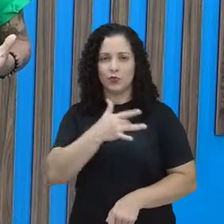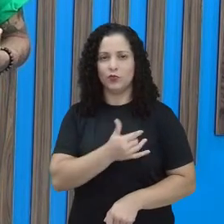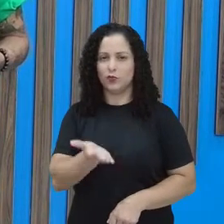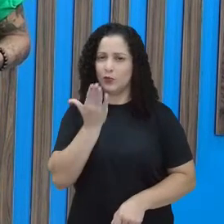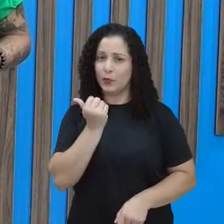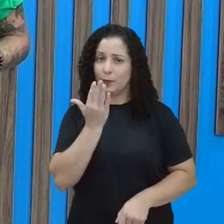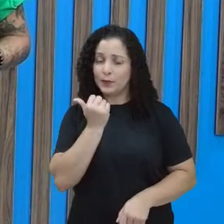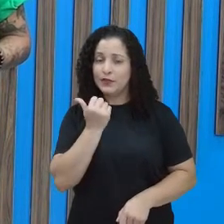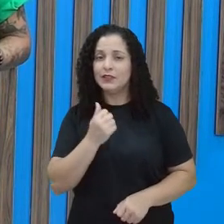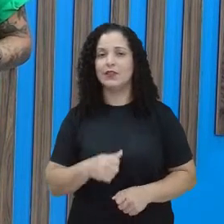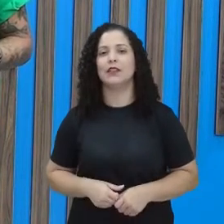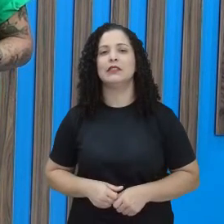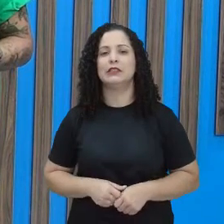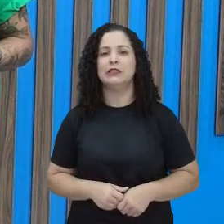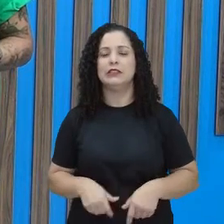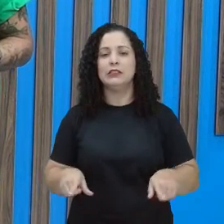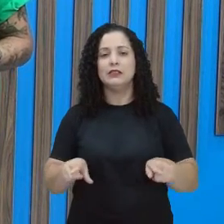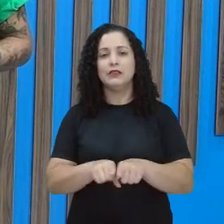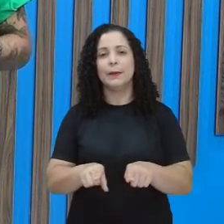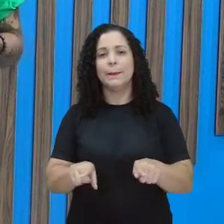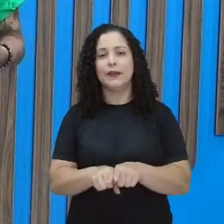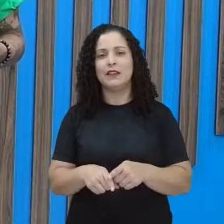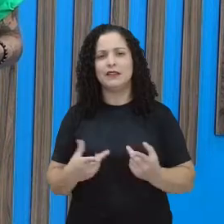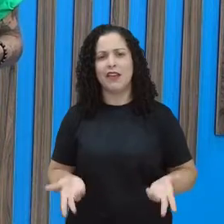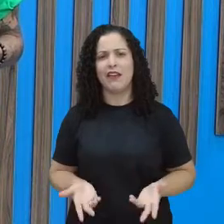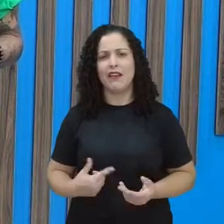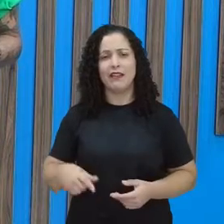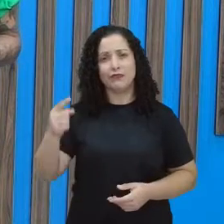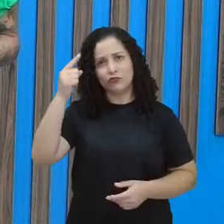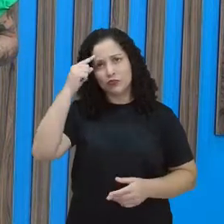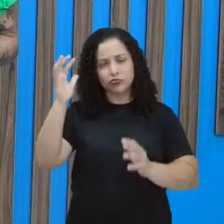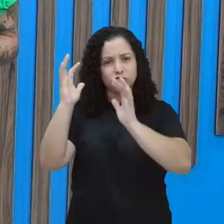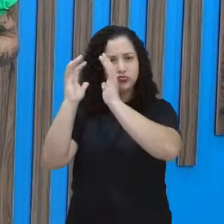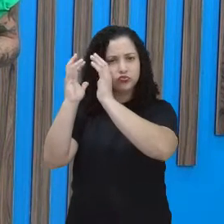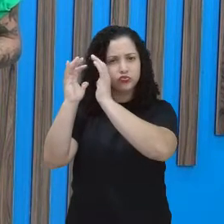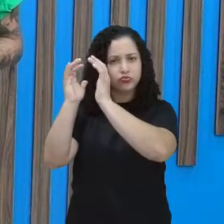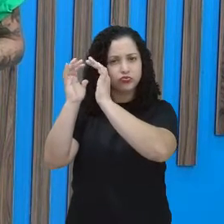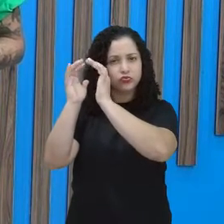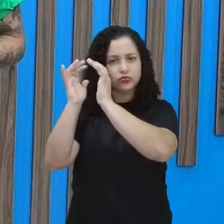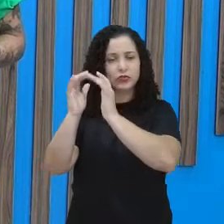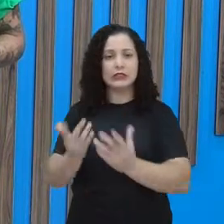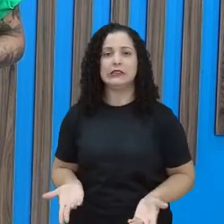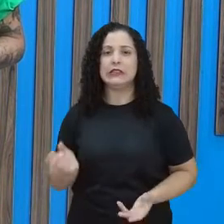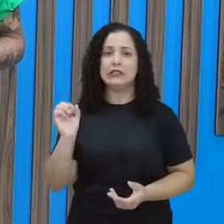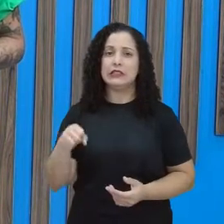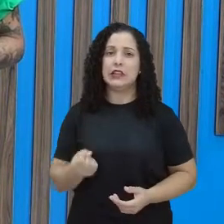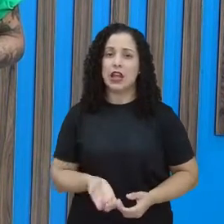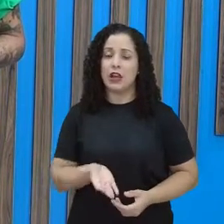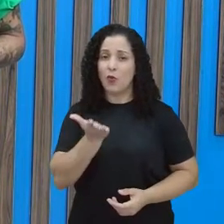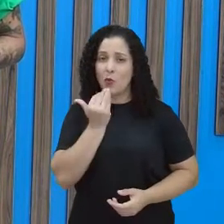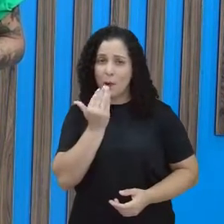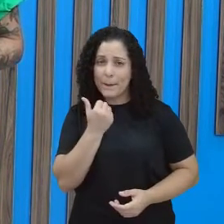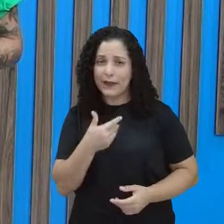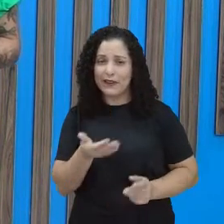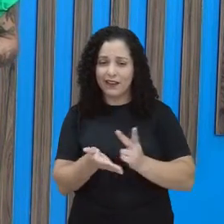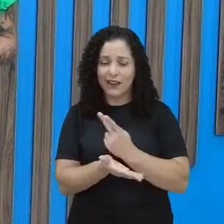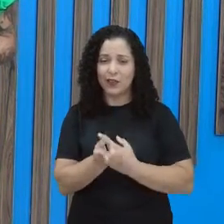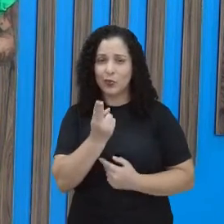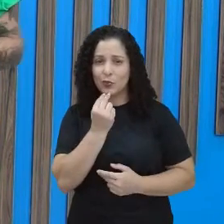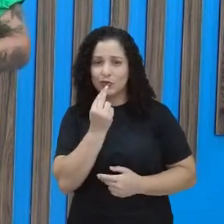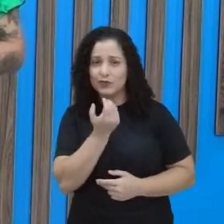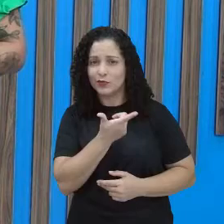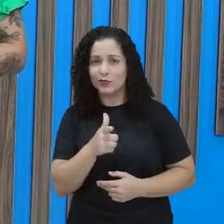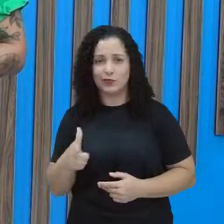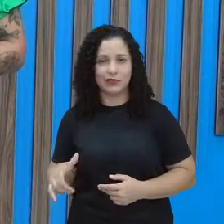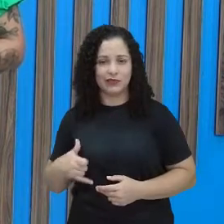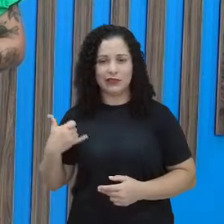alimentação, por uma questão mesmo de cérebro, né? A criança que não tem uma alimentação adequada, com os nutrientes adequados